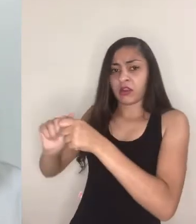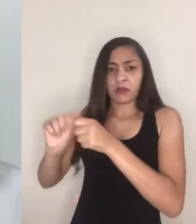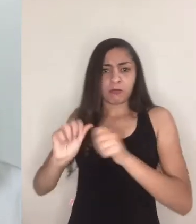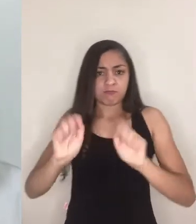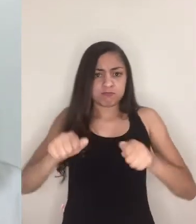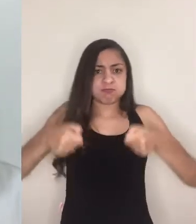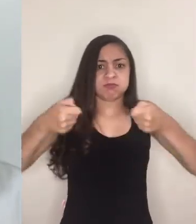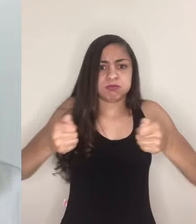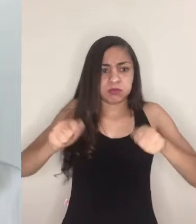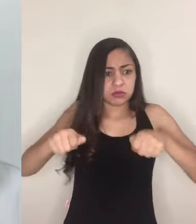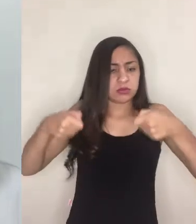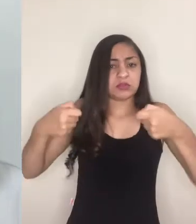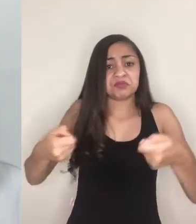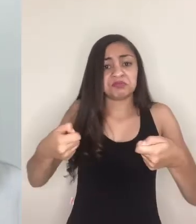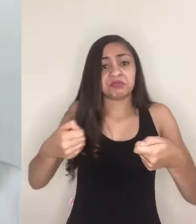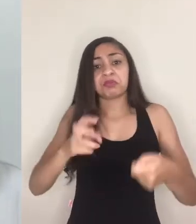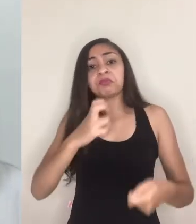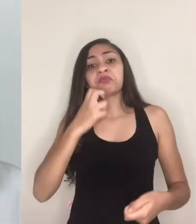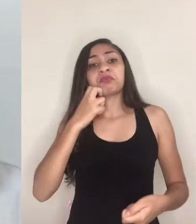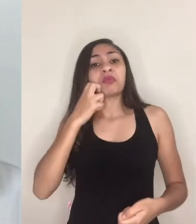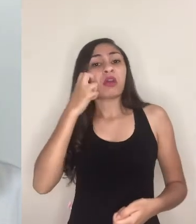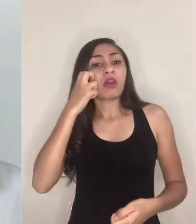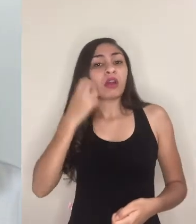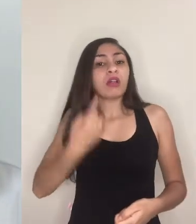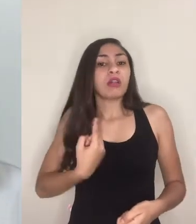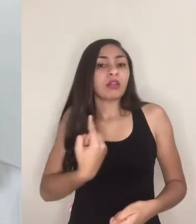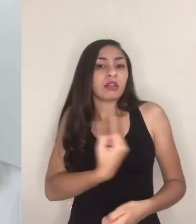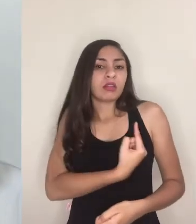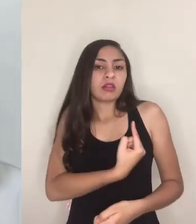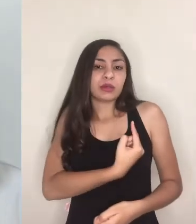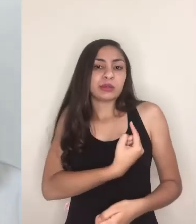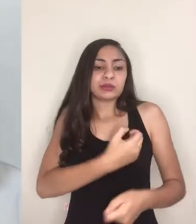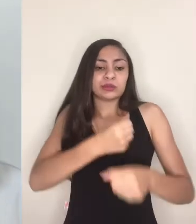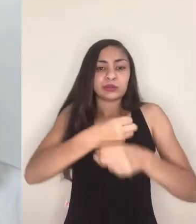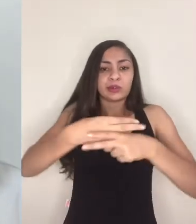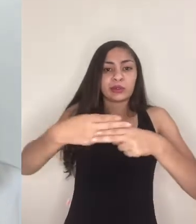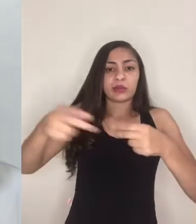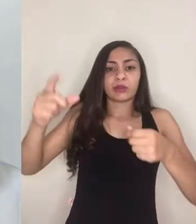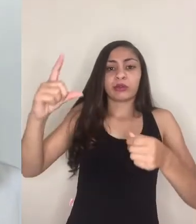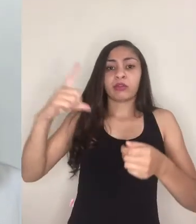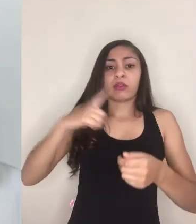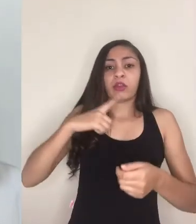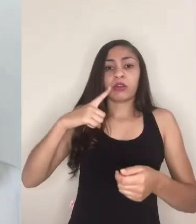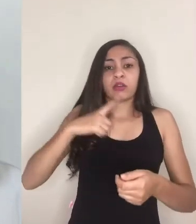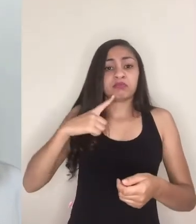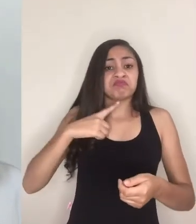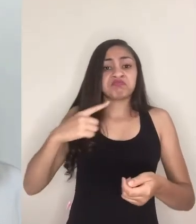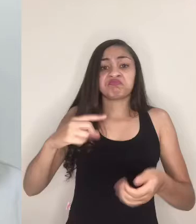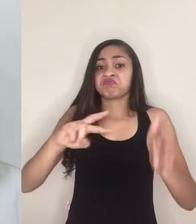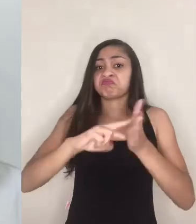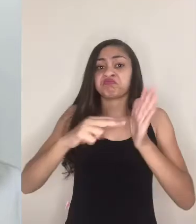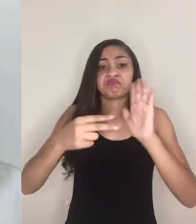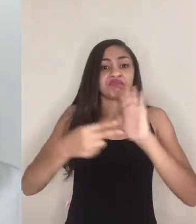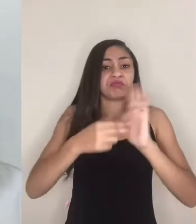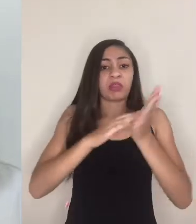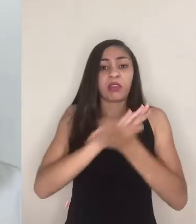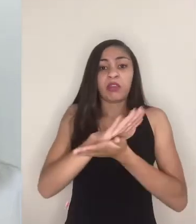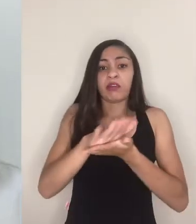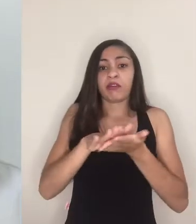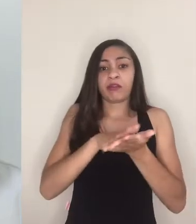os nossos inimigos e tudo quanto temos se faz inútil para a